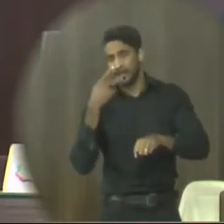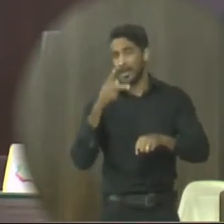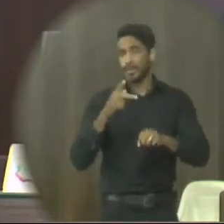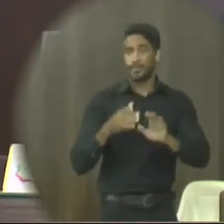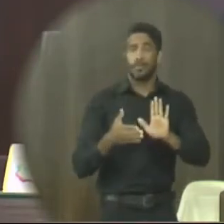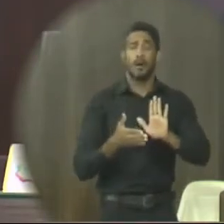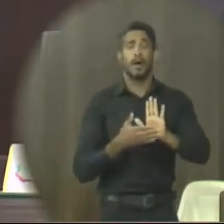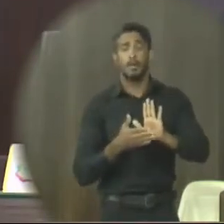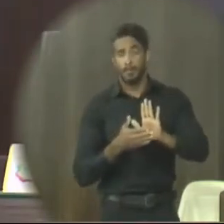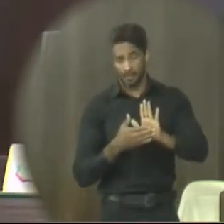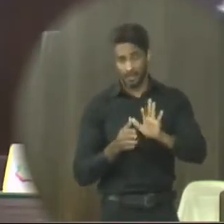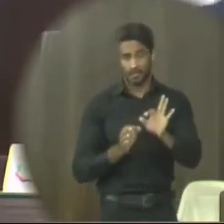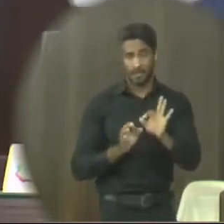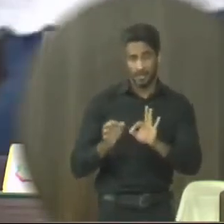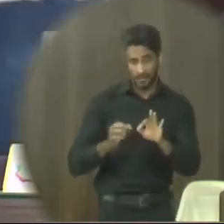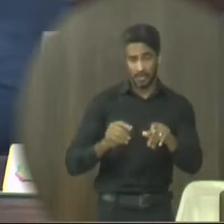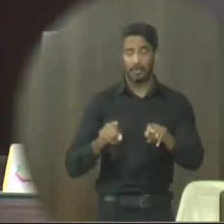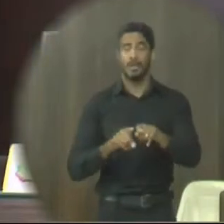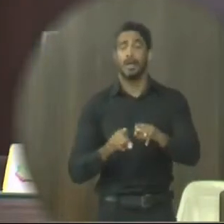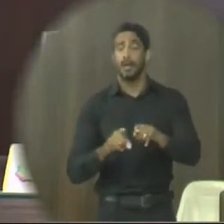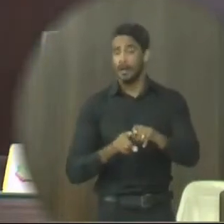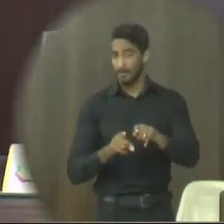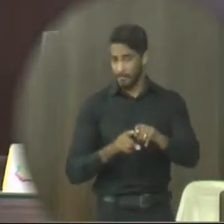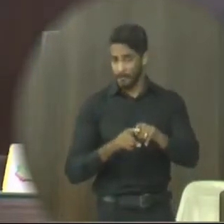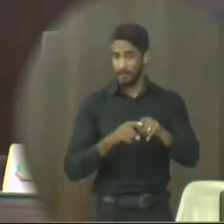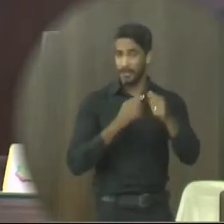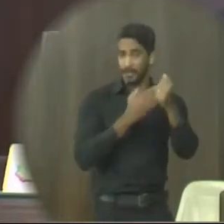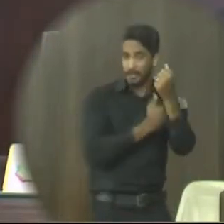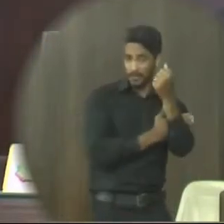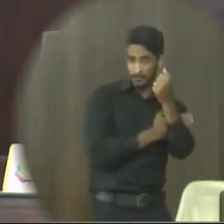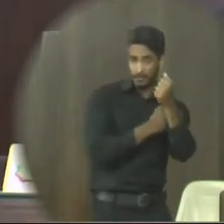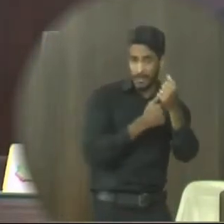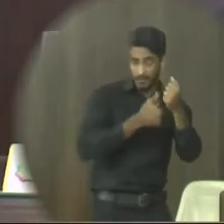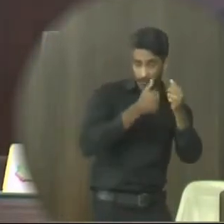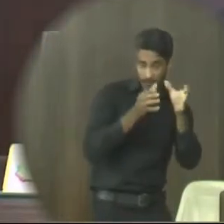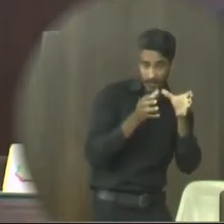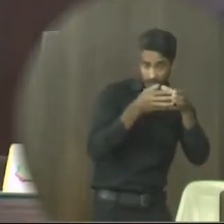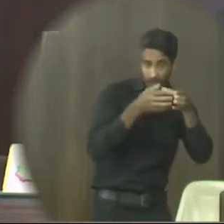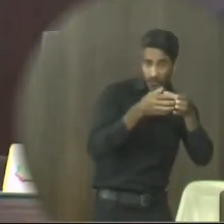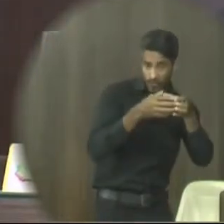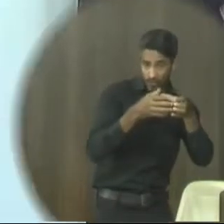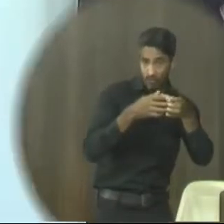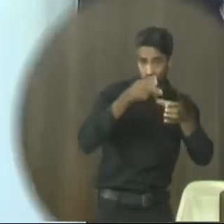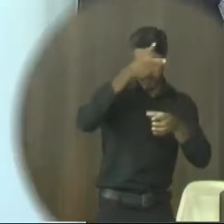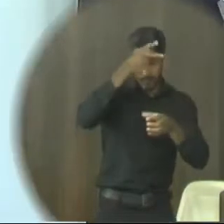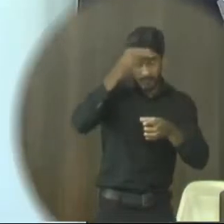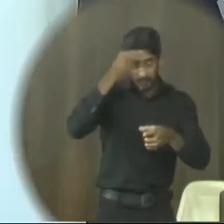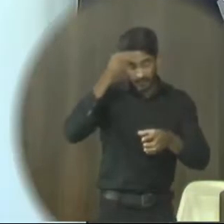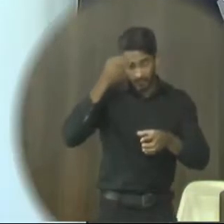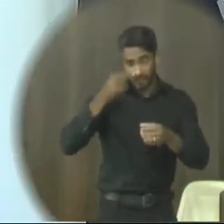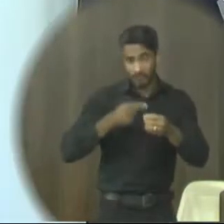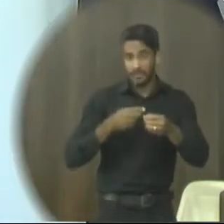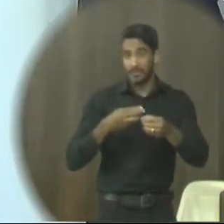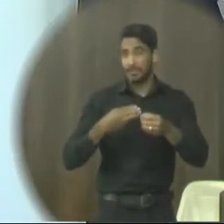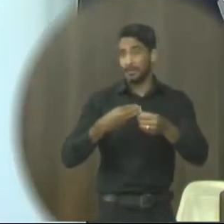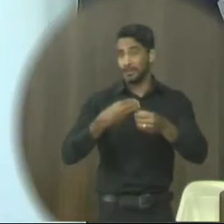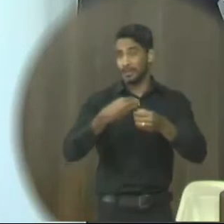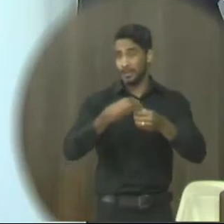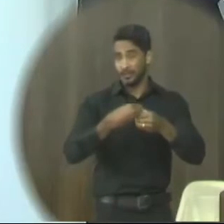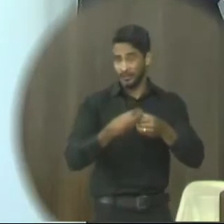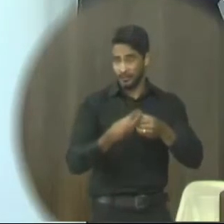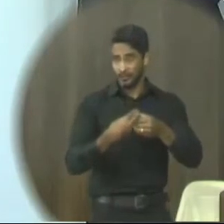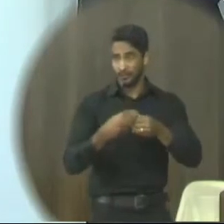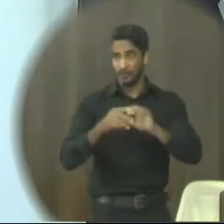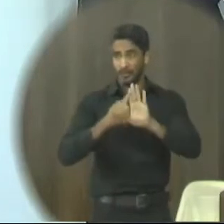próprias agendas, assim como se de pasta do primeiro escalão da Prefeitura Municipal de Janaúba para estar à disposição